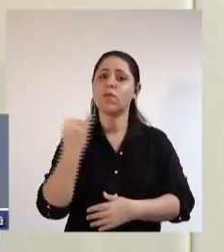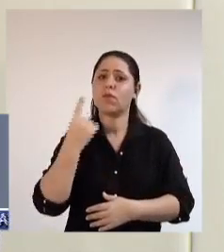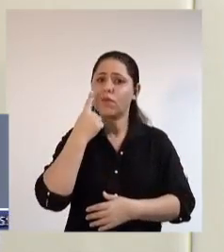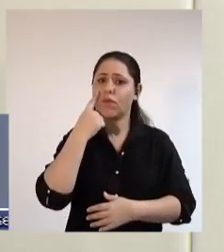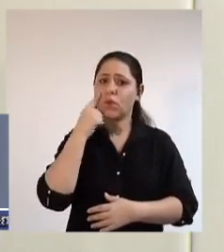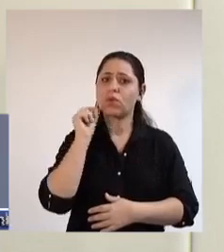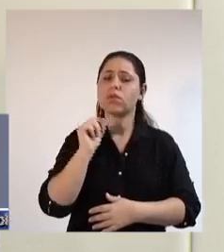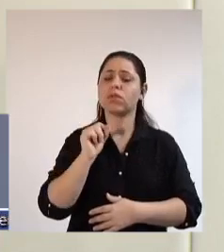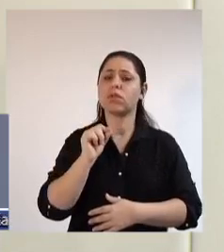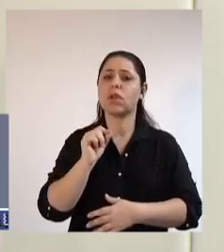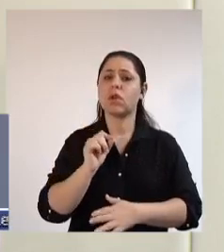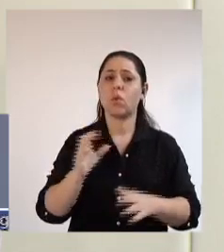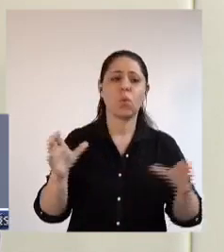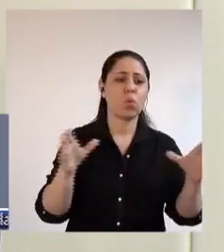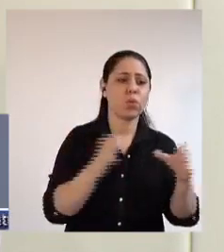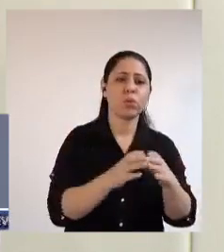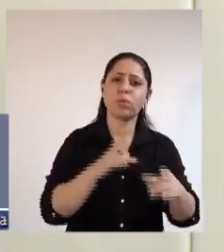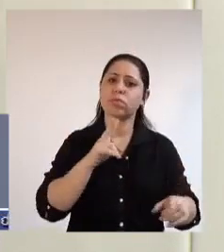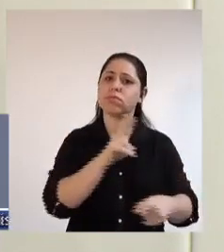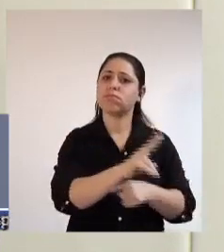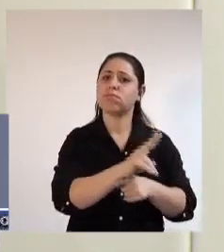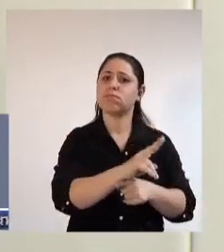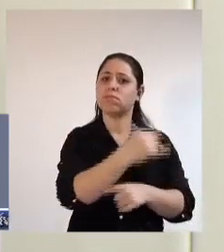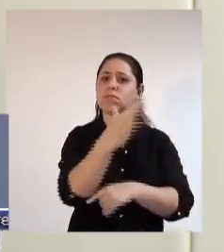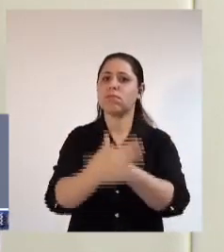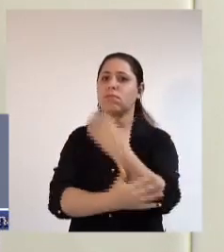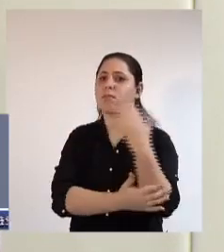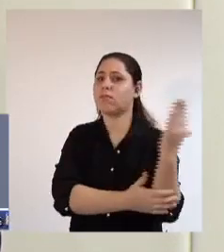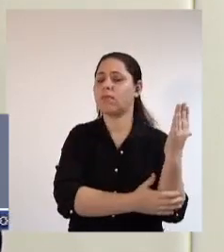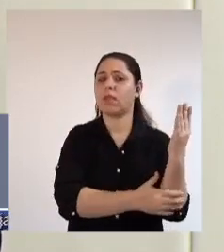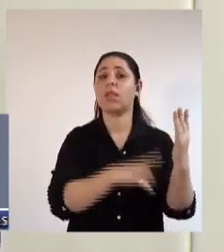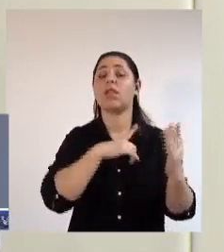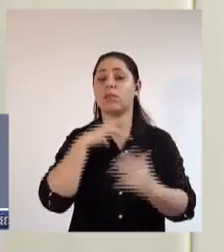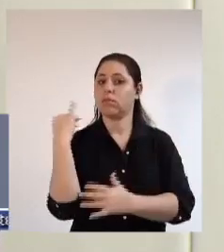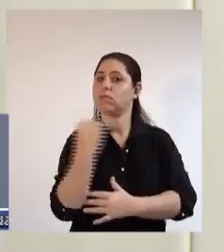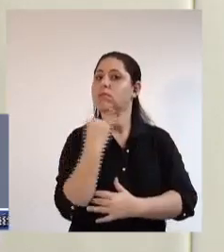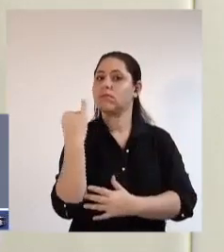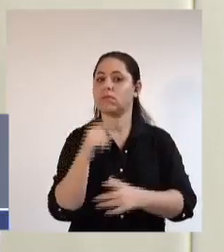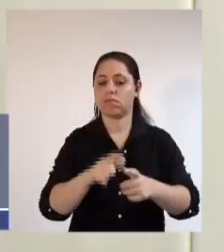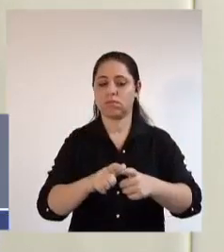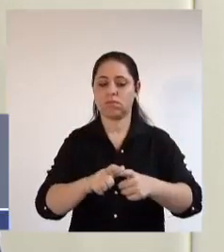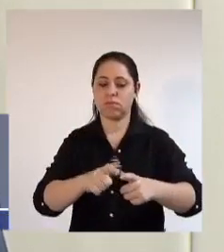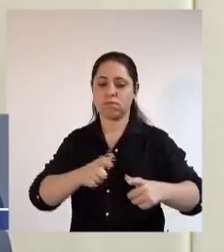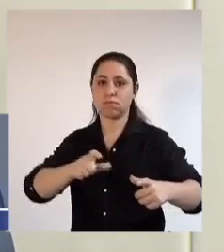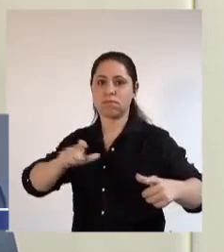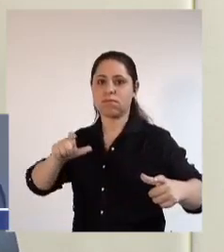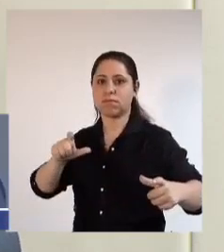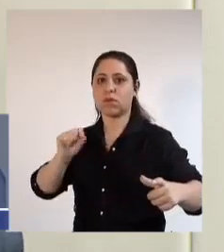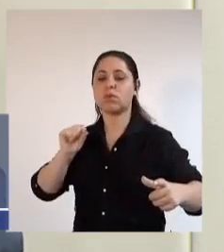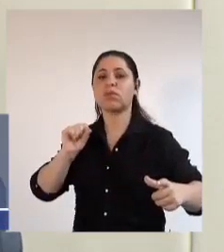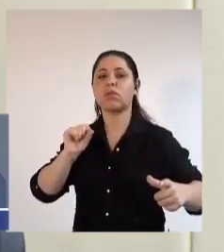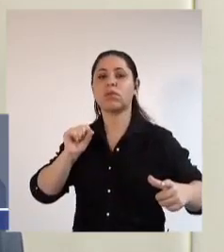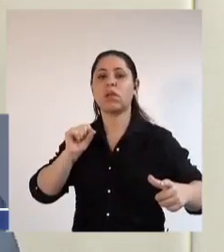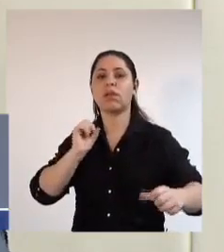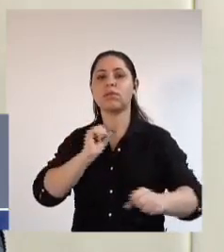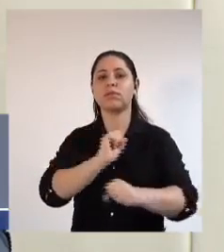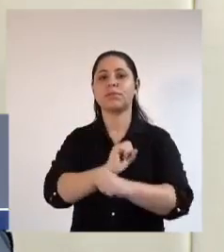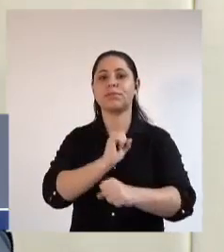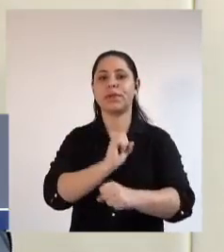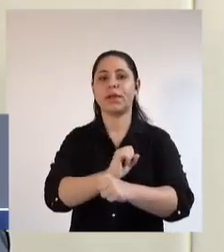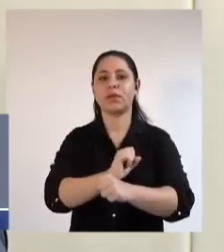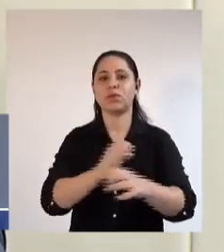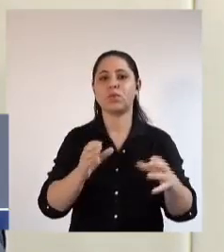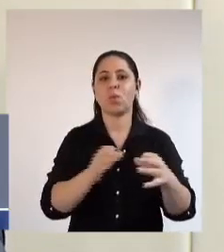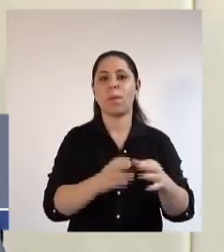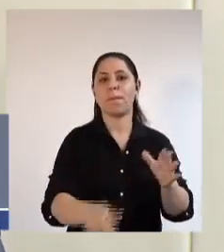vejo que hoje as unidades de conservação elas têm uma importância muito grande em termos do que se espera da unidade de